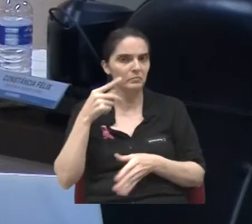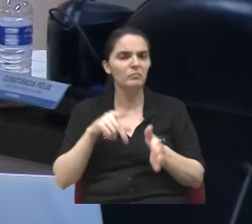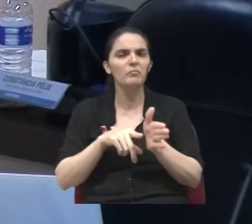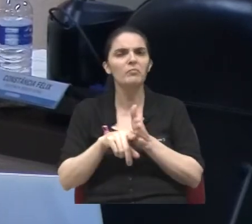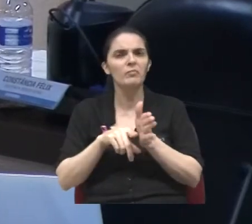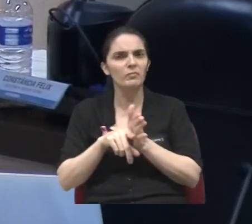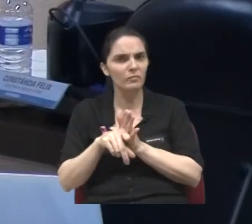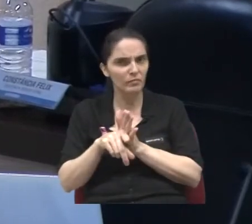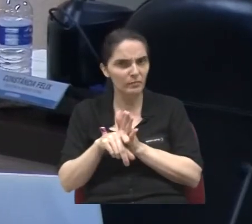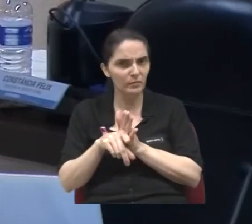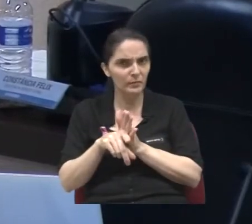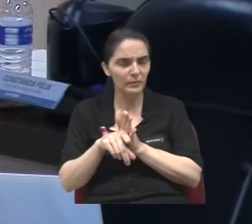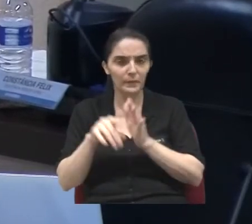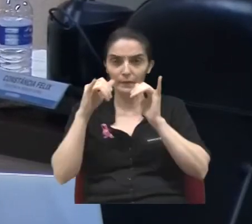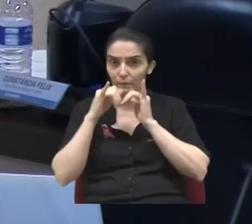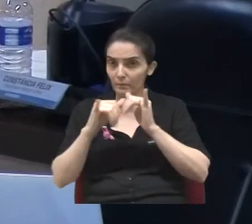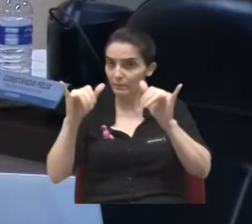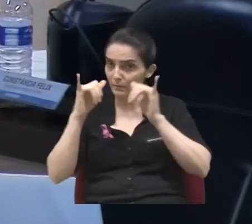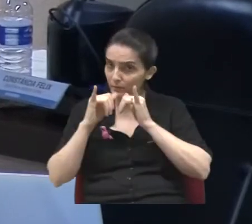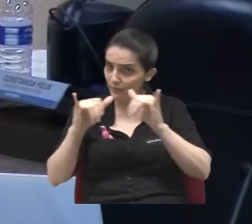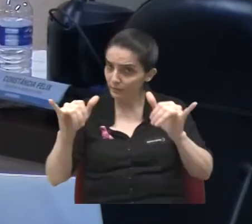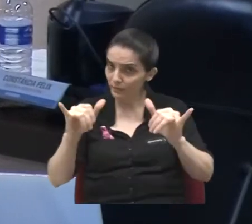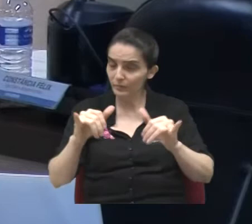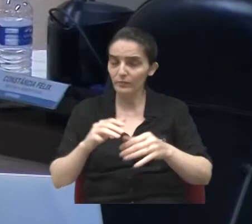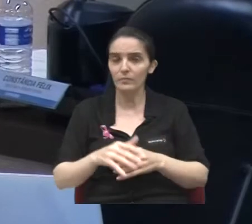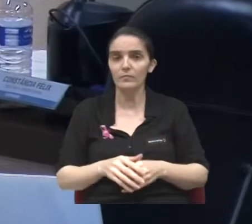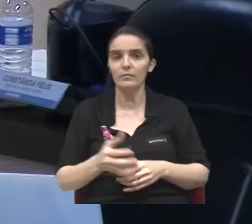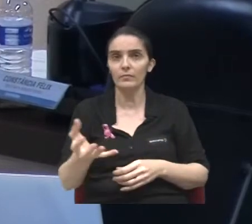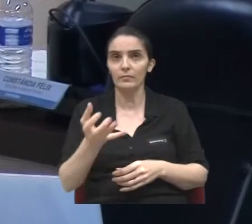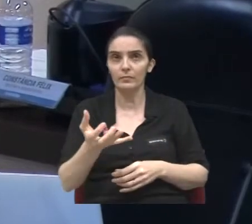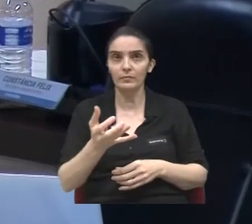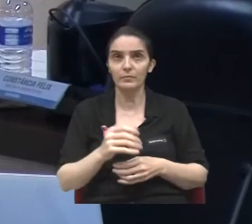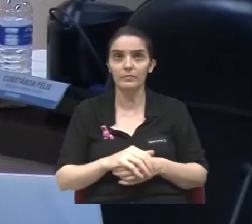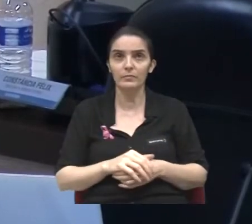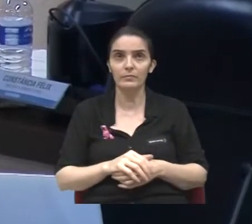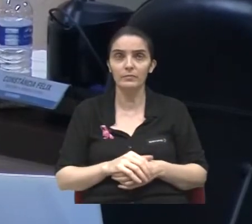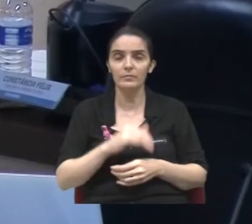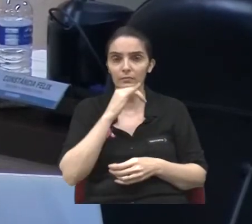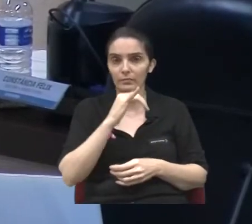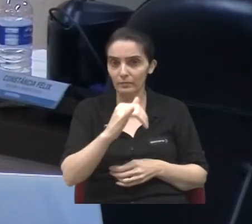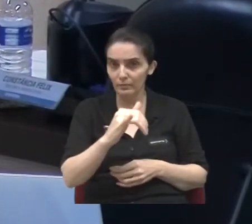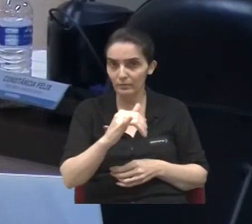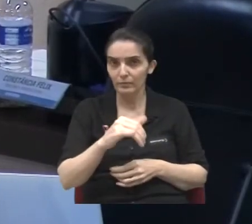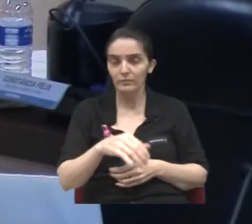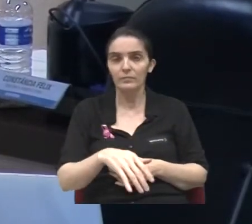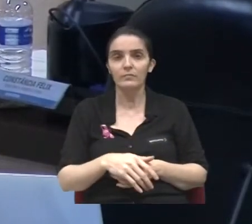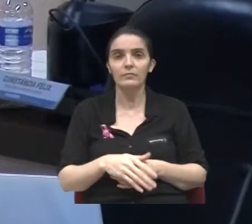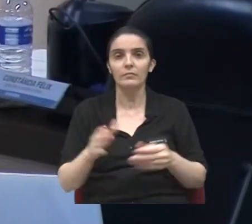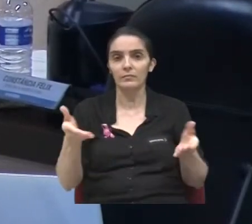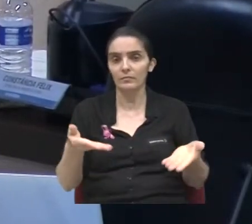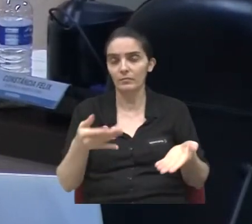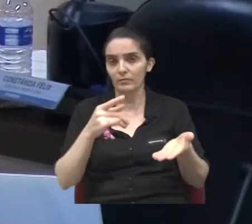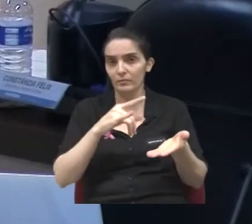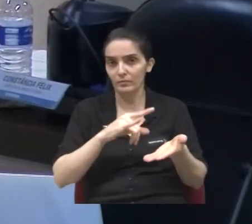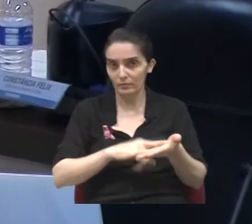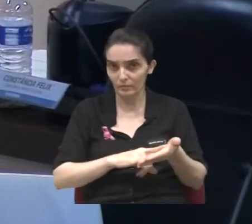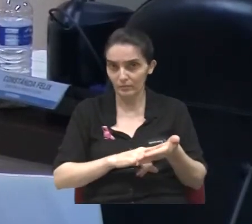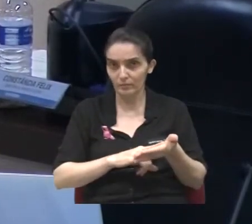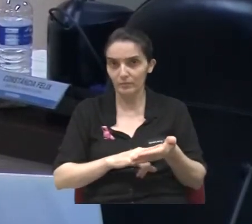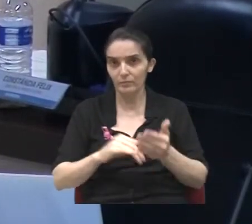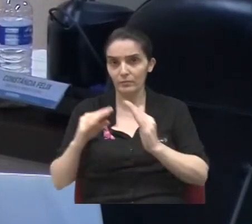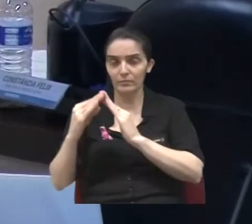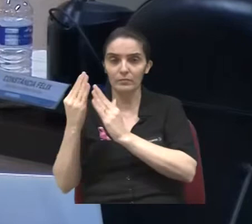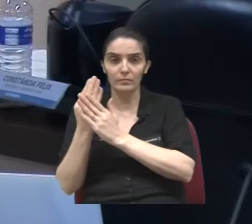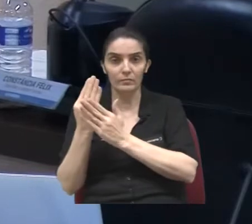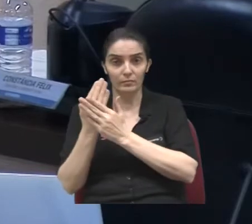tornado público via plenário, eu gostaria de fazer esse registro. Exemplo a essa moção do Trajano Camargo, escola que eu estudei e